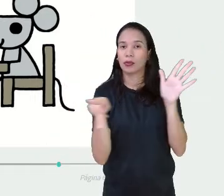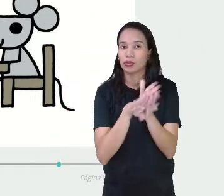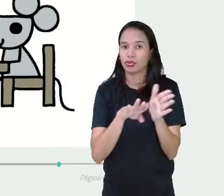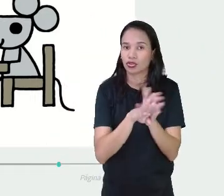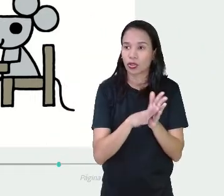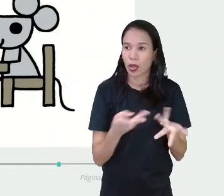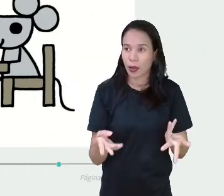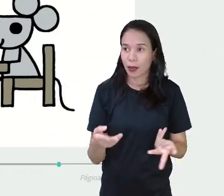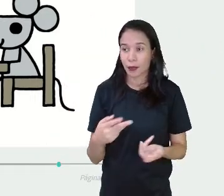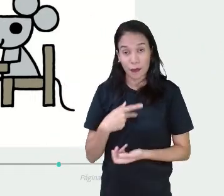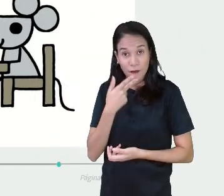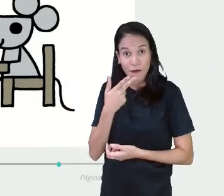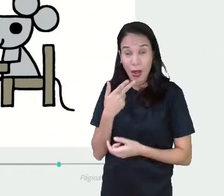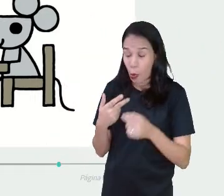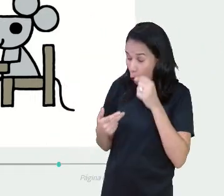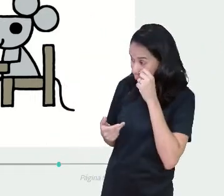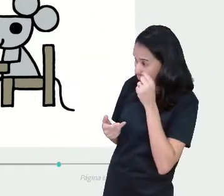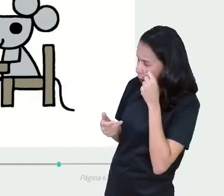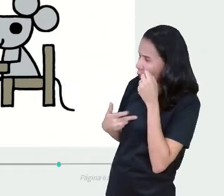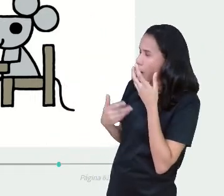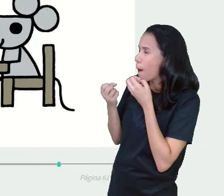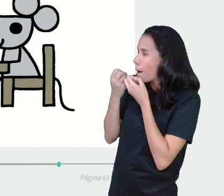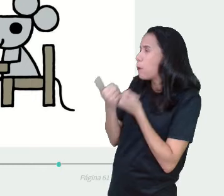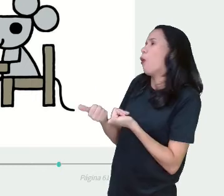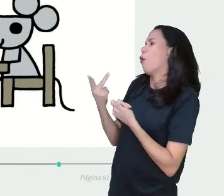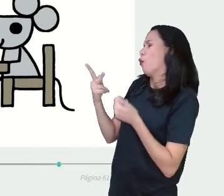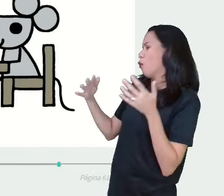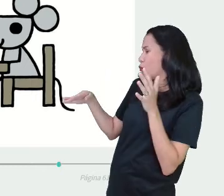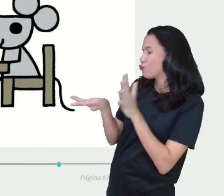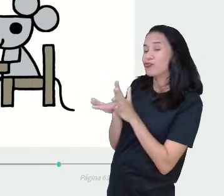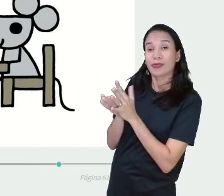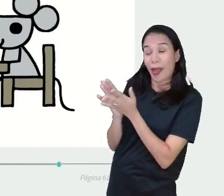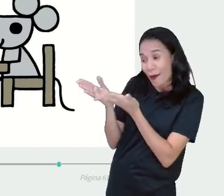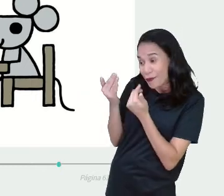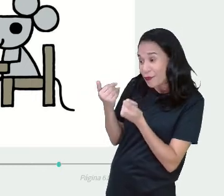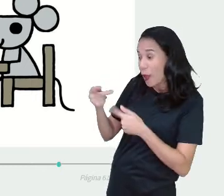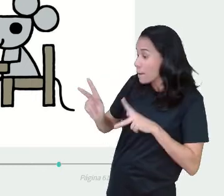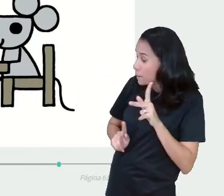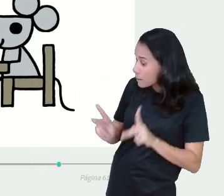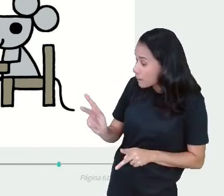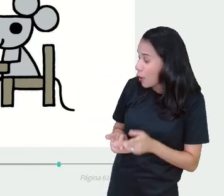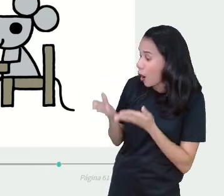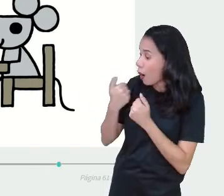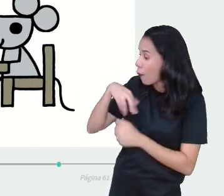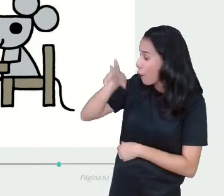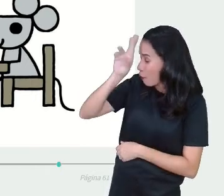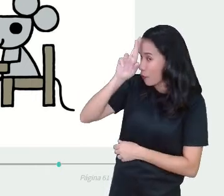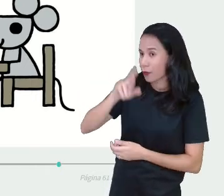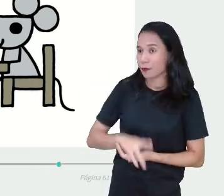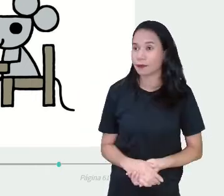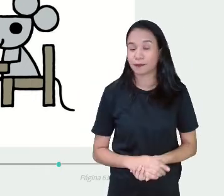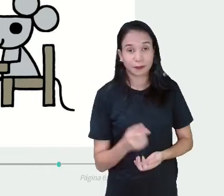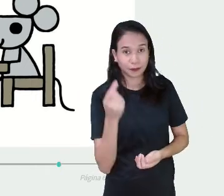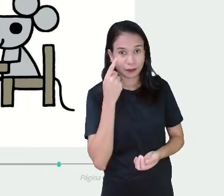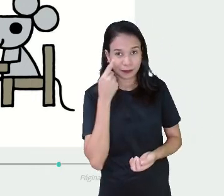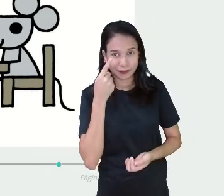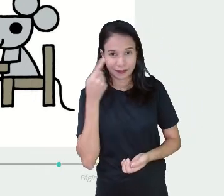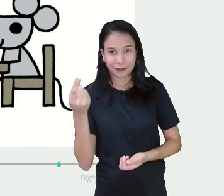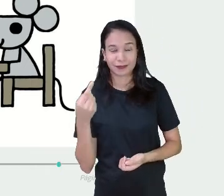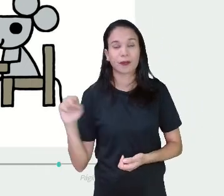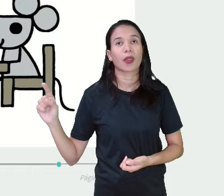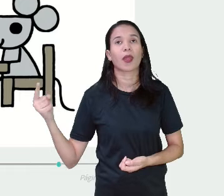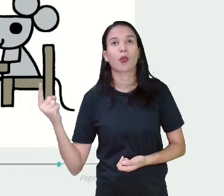chegou, exclamou o rato do campo, que em seguida convidou o primo para almoçar. Vocês vejam que na caminhada